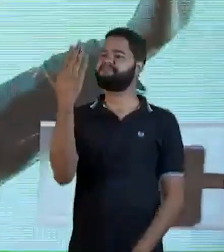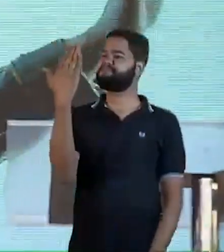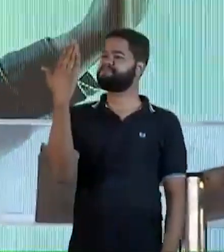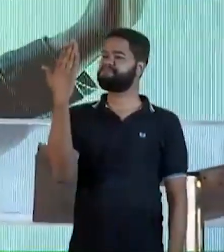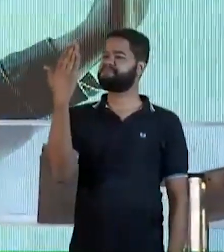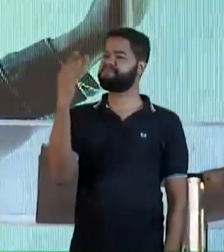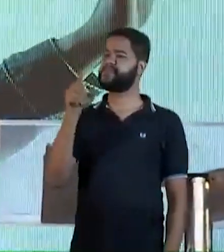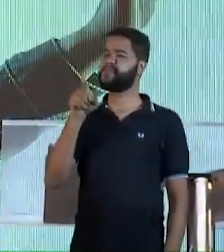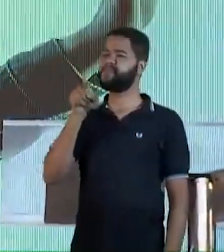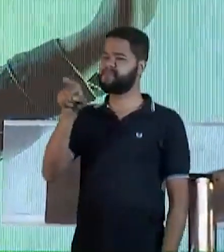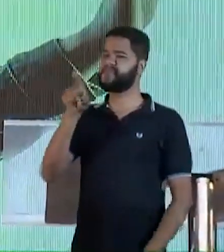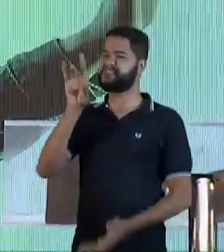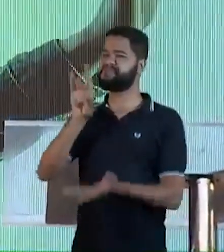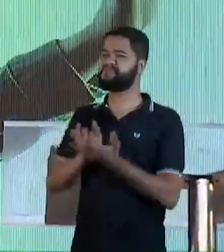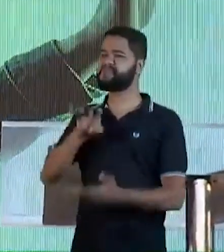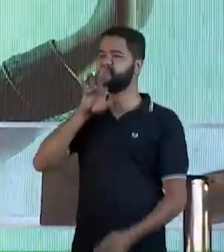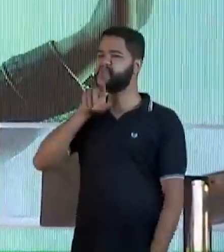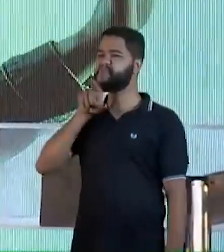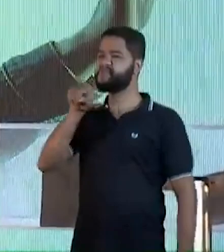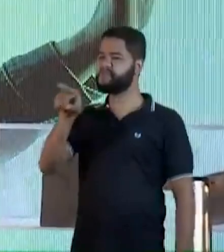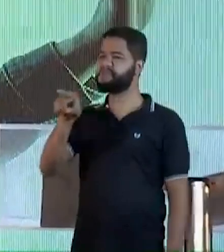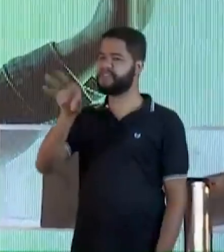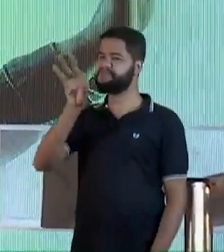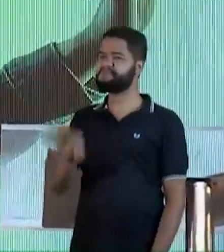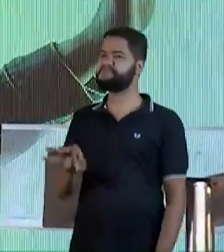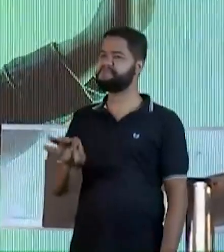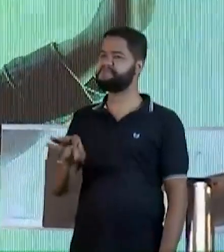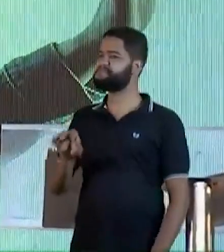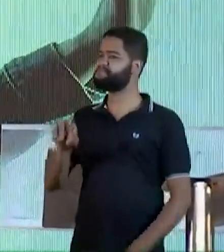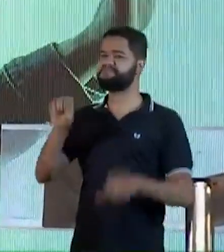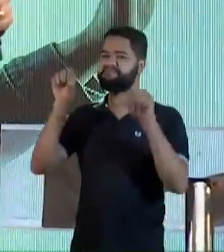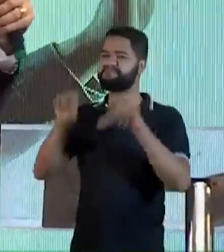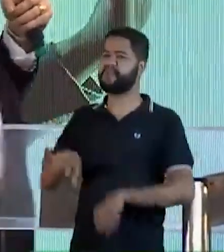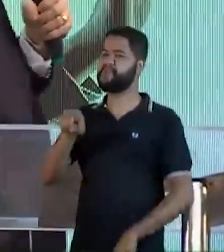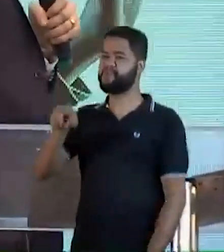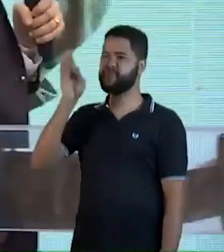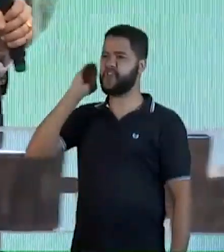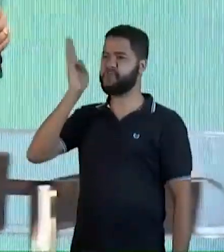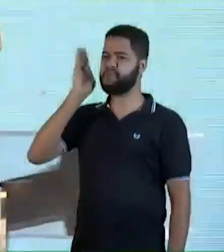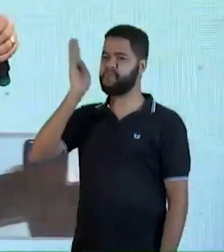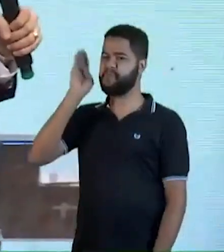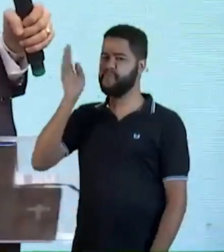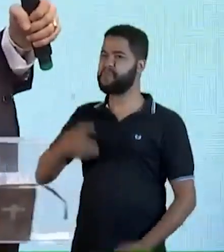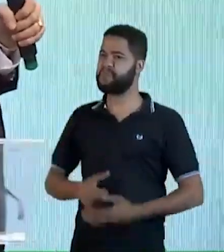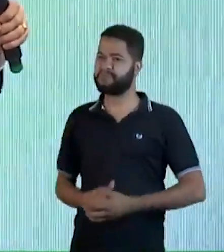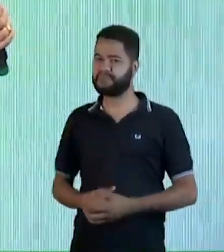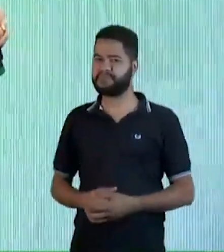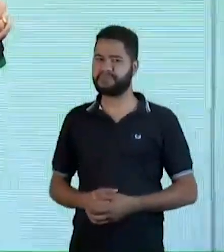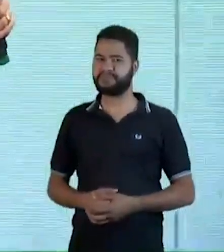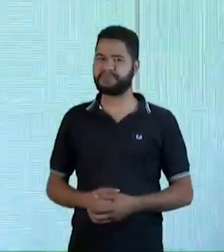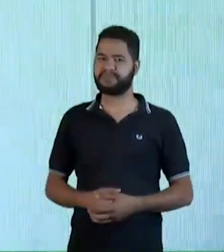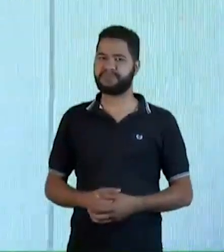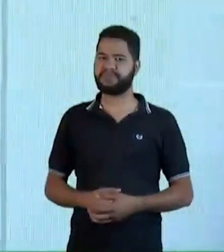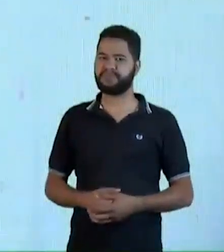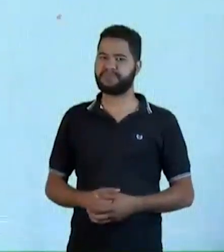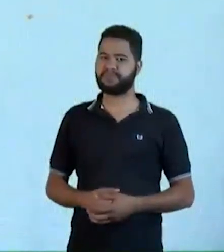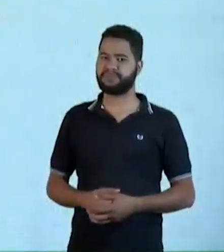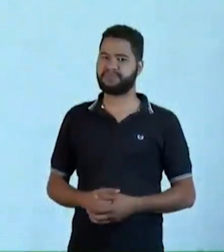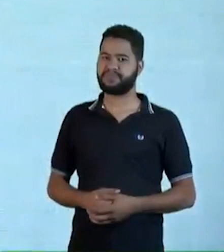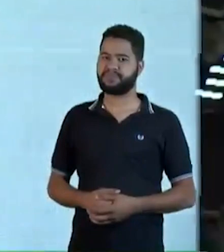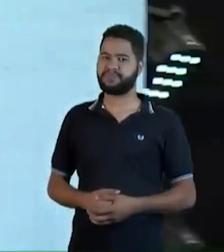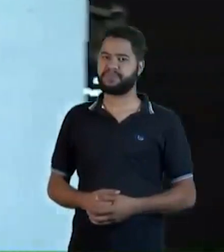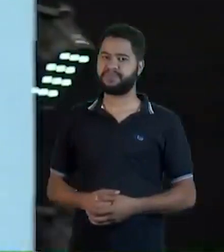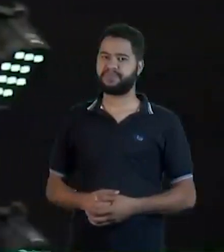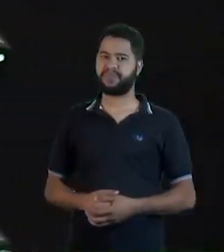para assim você realmente balada você realmente indigno você é burro feio e pobre é um foi